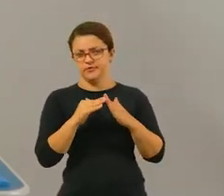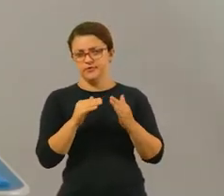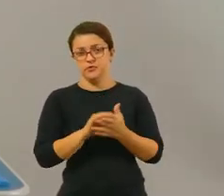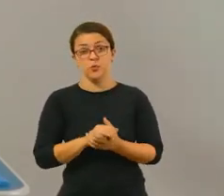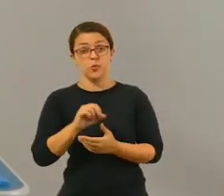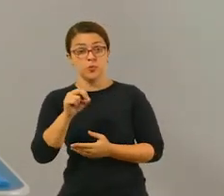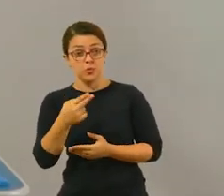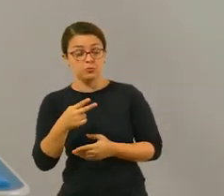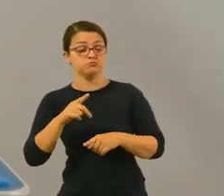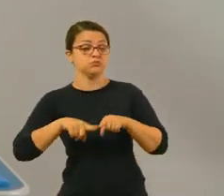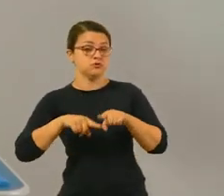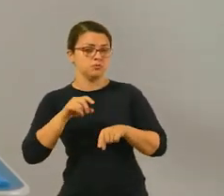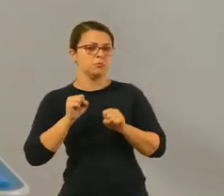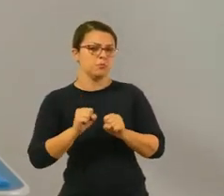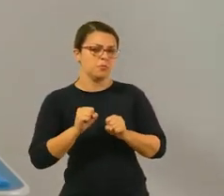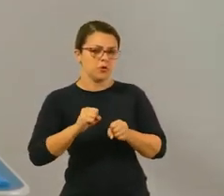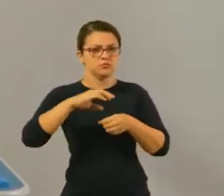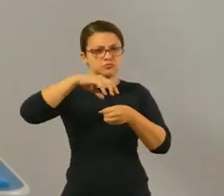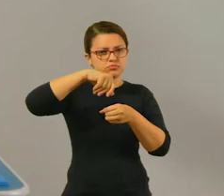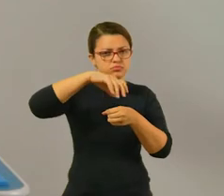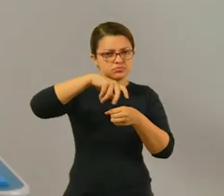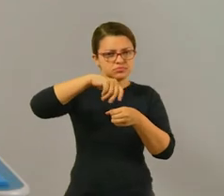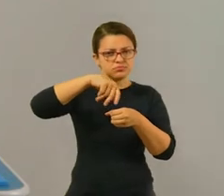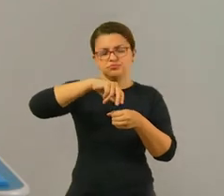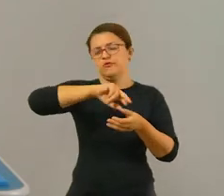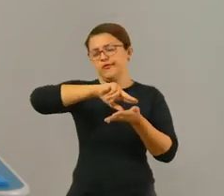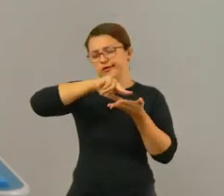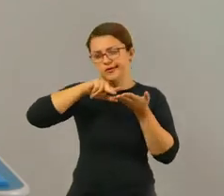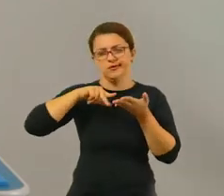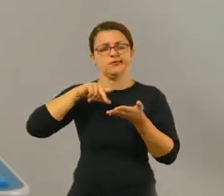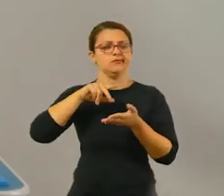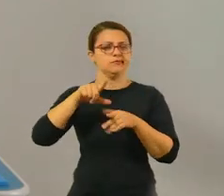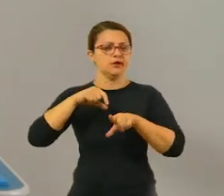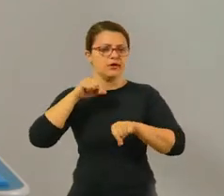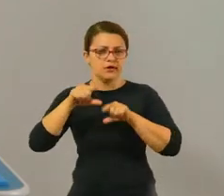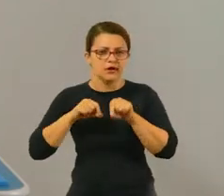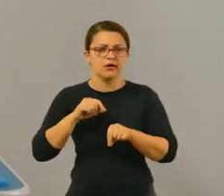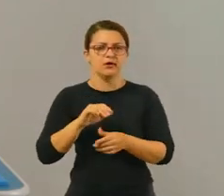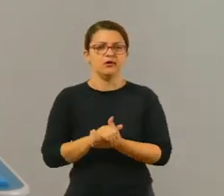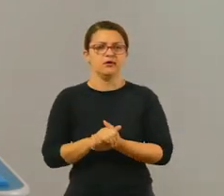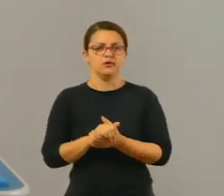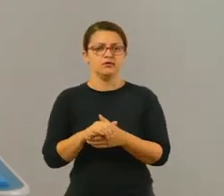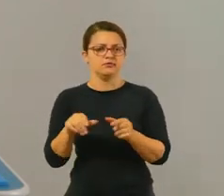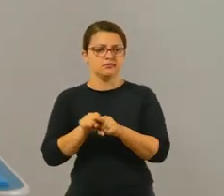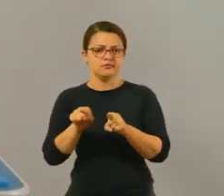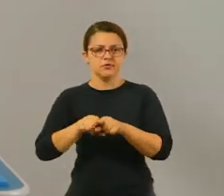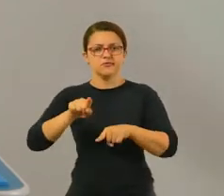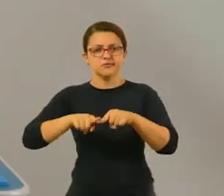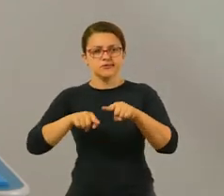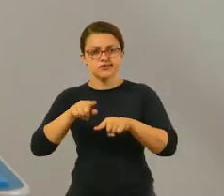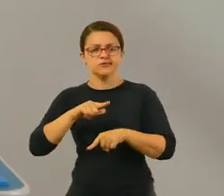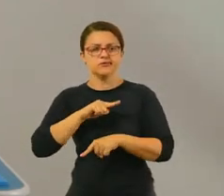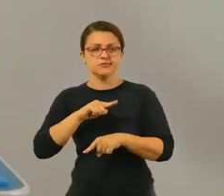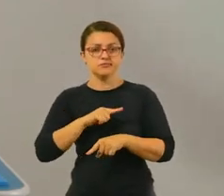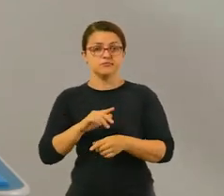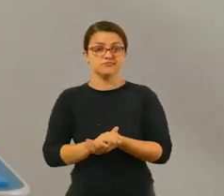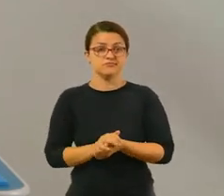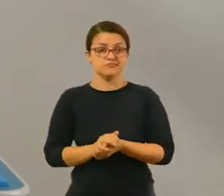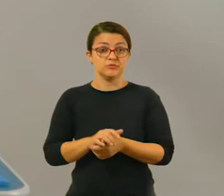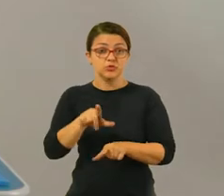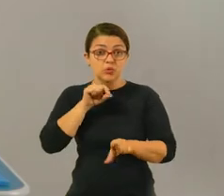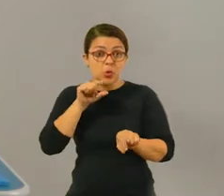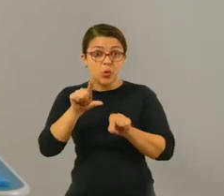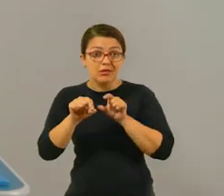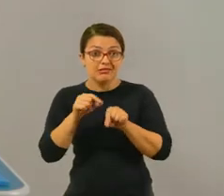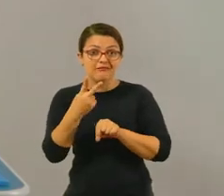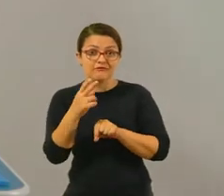você tiver em casa, ou algum objeto, pode ser uma tampinha de garrafa, tampinhas, né, de garrafa, ou vários outros objetos,